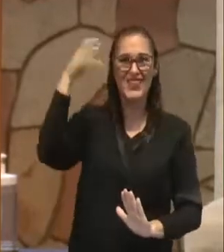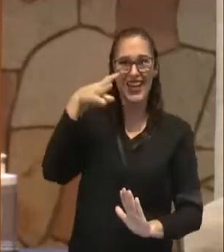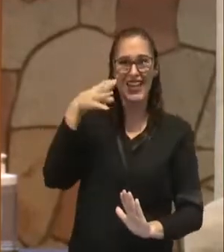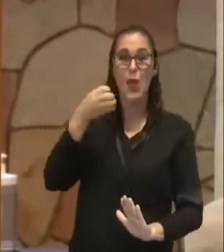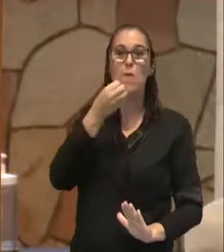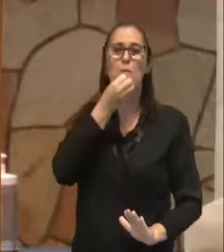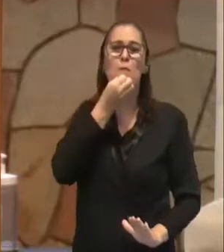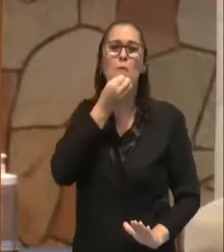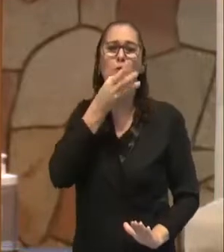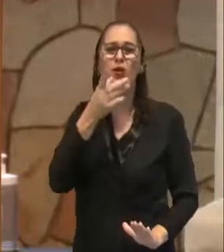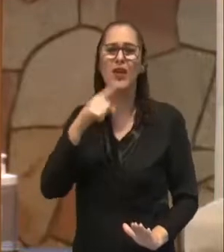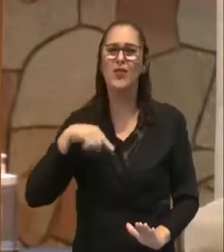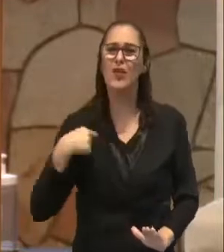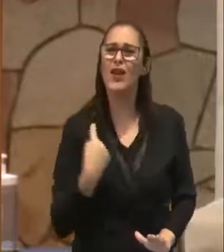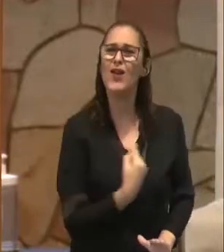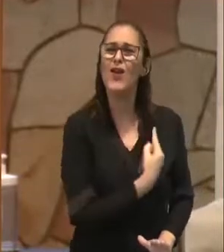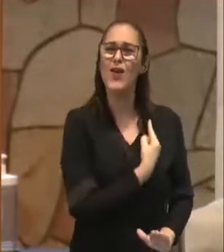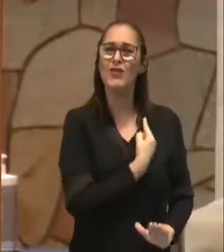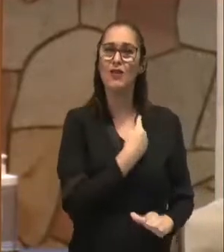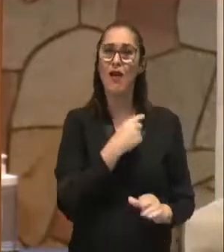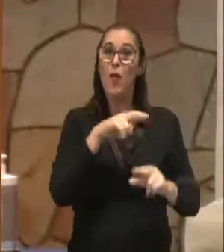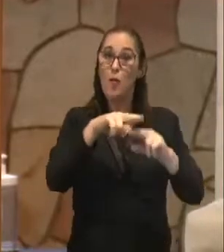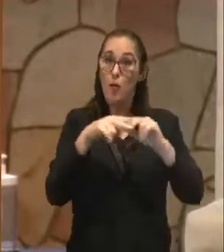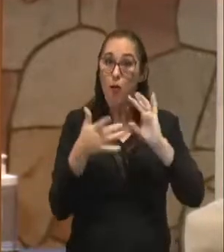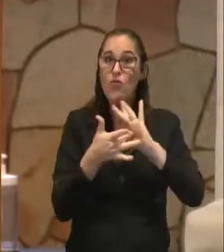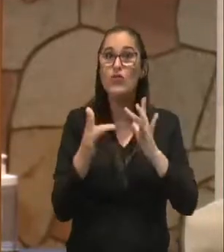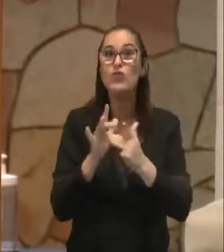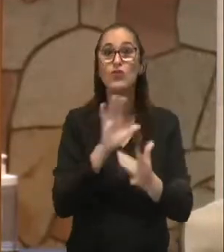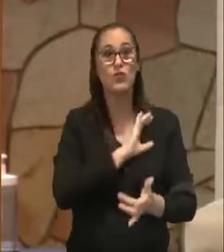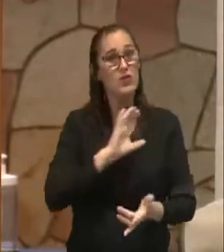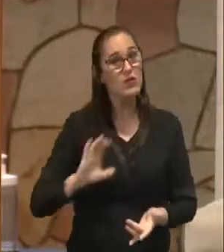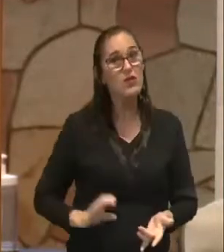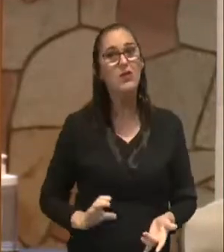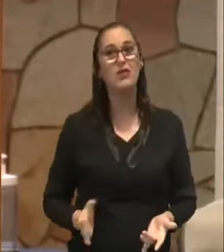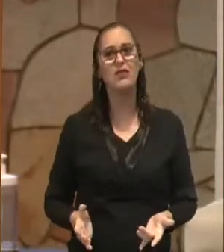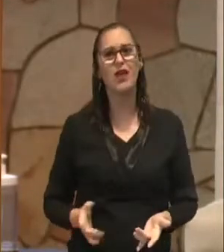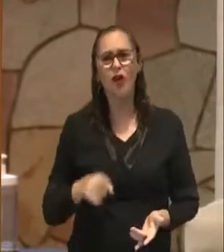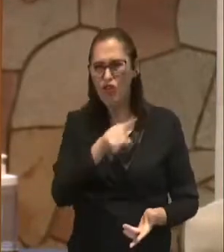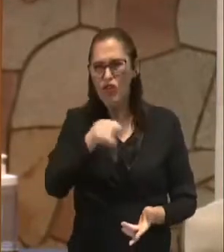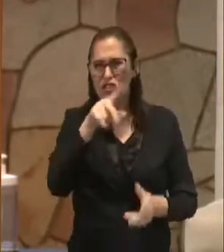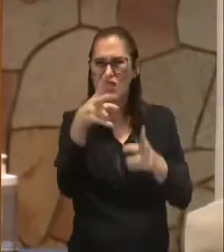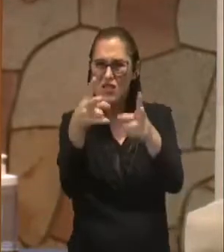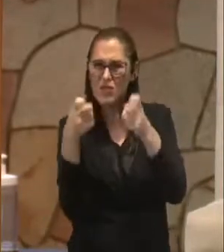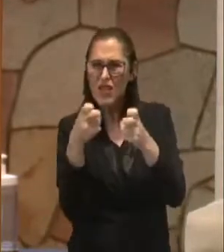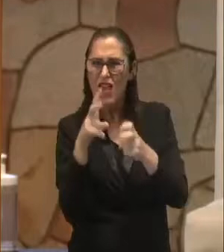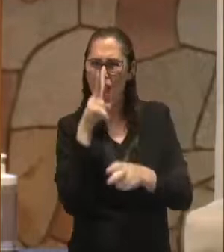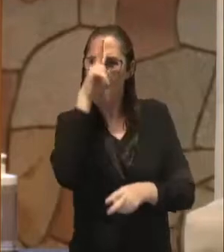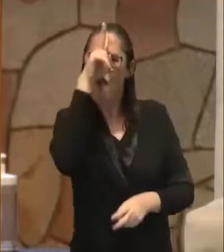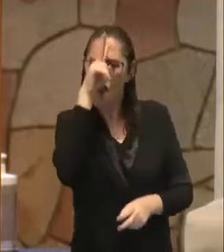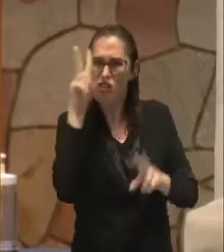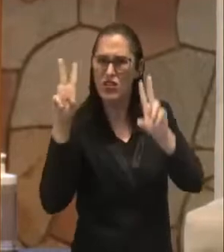bondade para conosco em Cristo Jesus. Os irmãos percebem a força